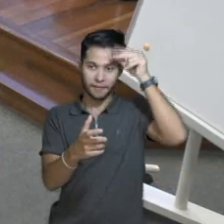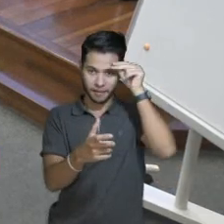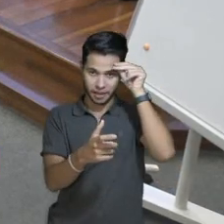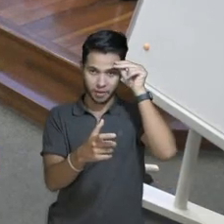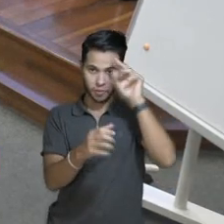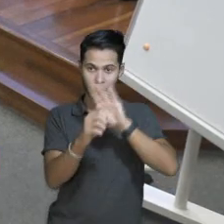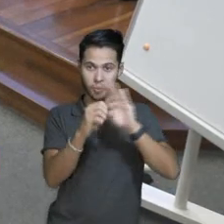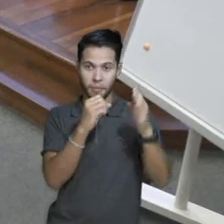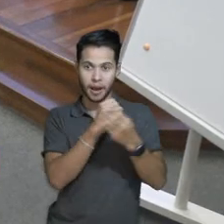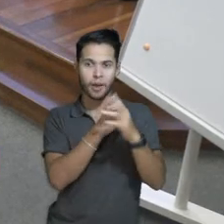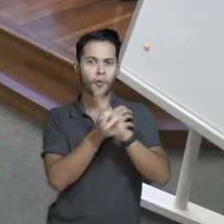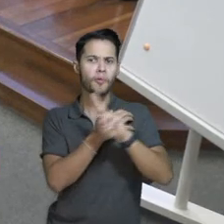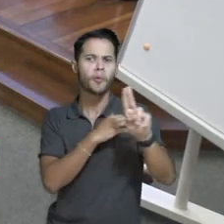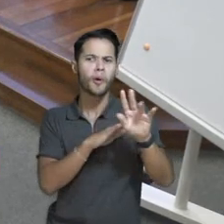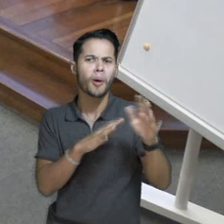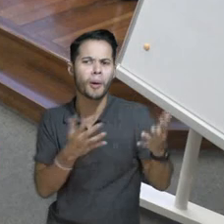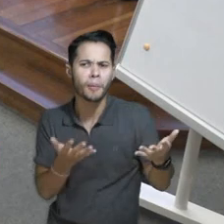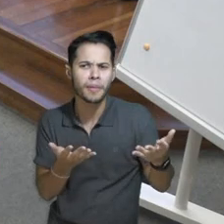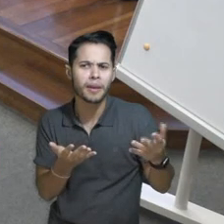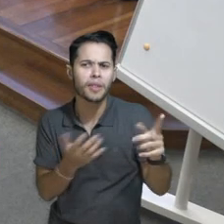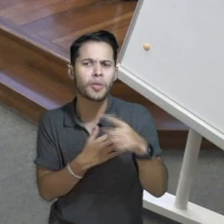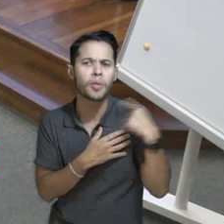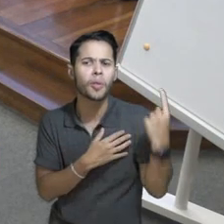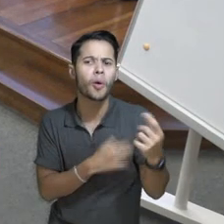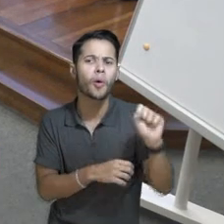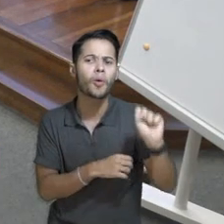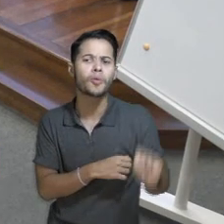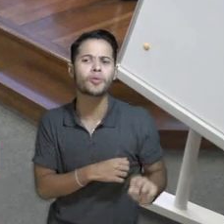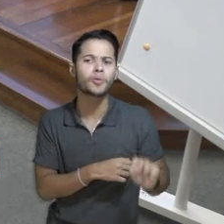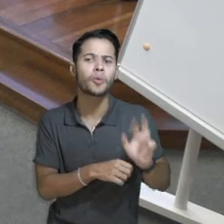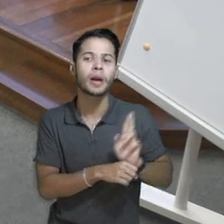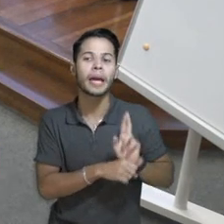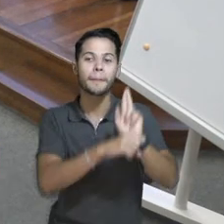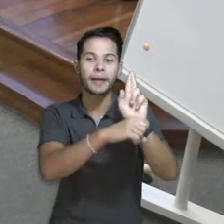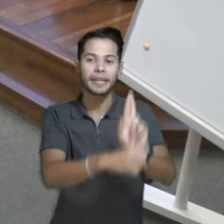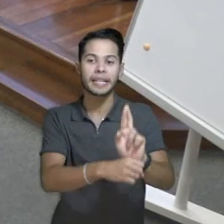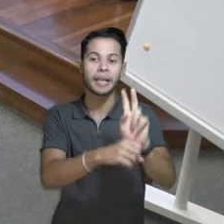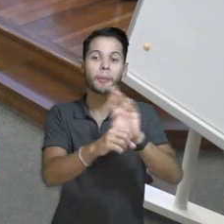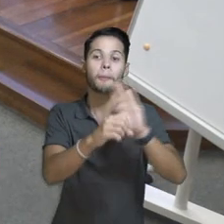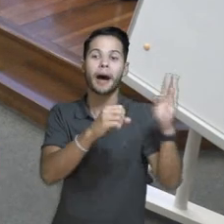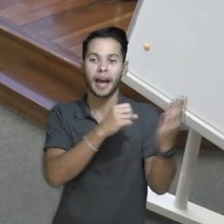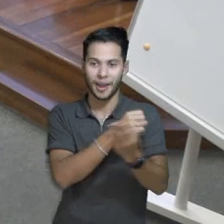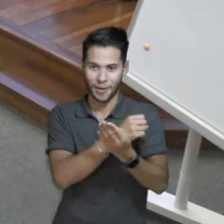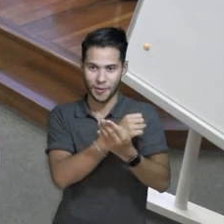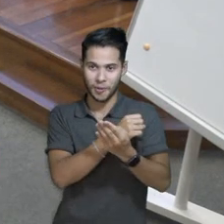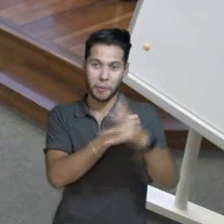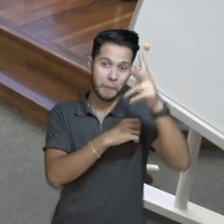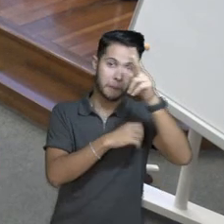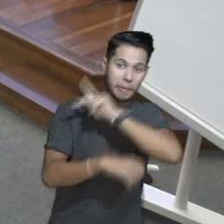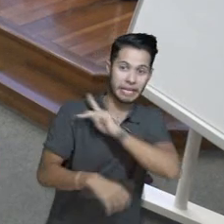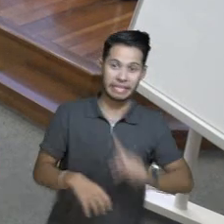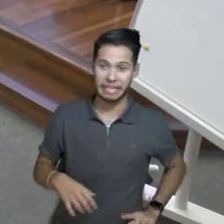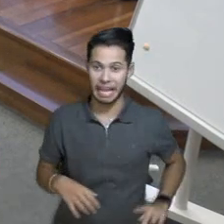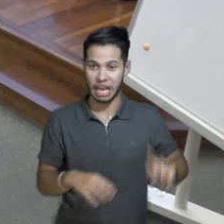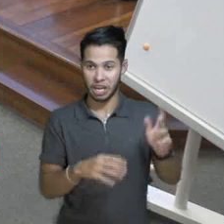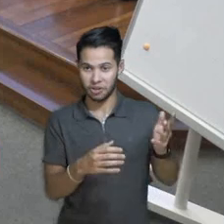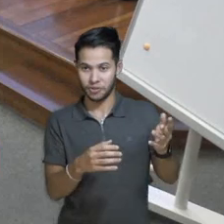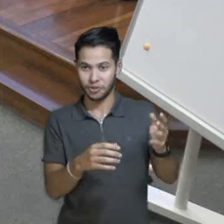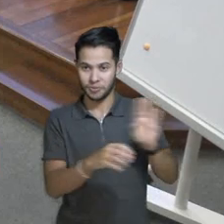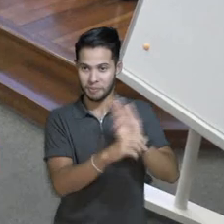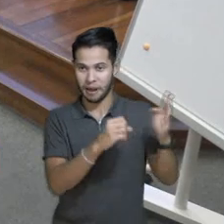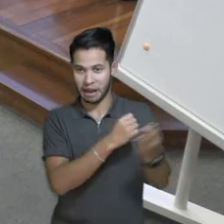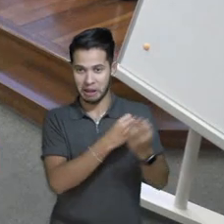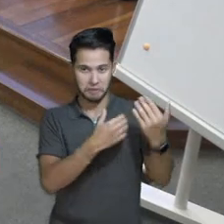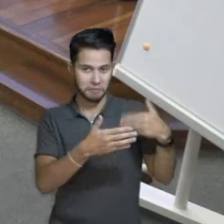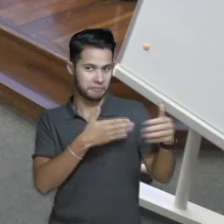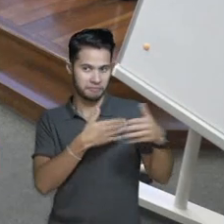que chamam eh para nós lá no sul é representante do bairro né presidente do bairro Enfim então